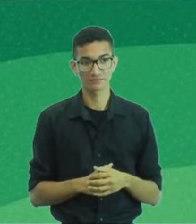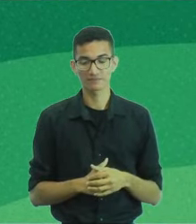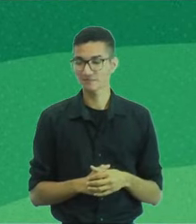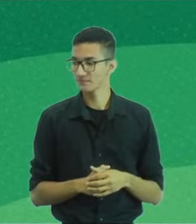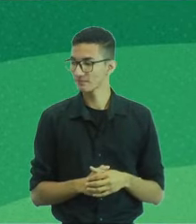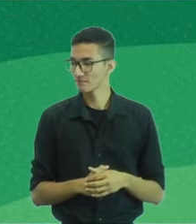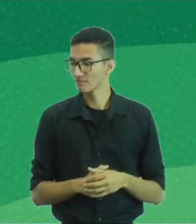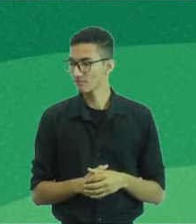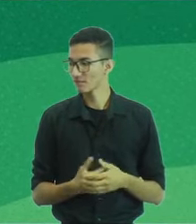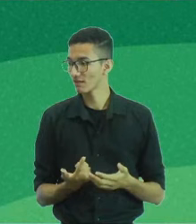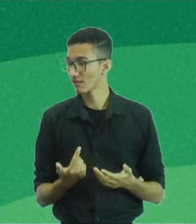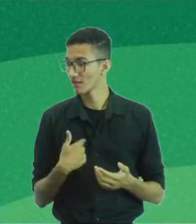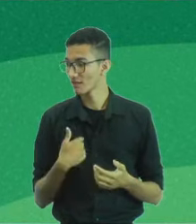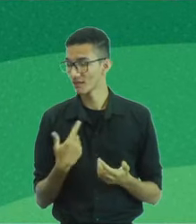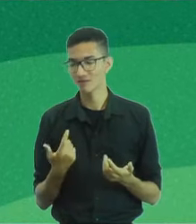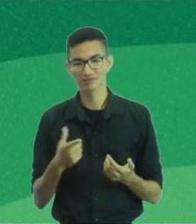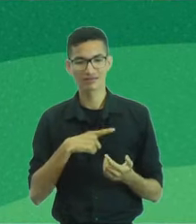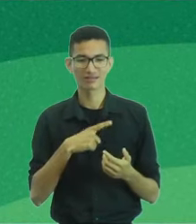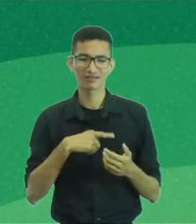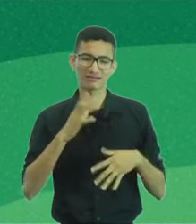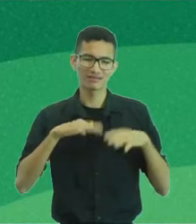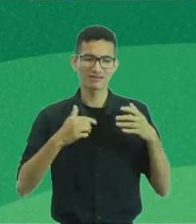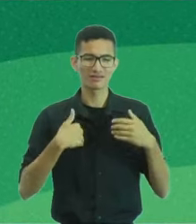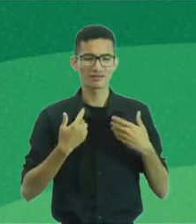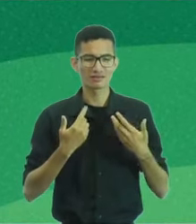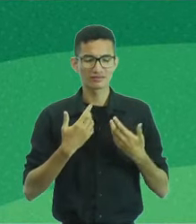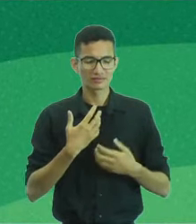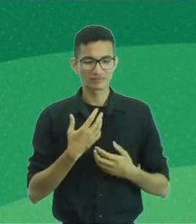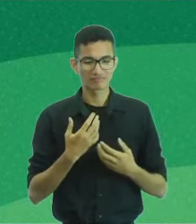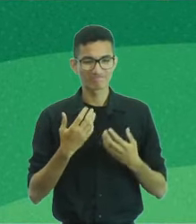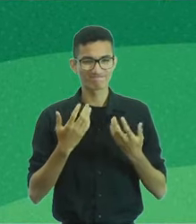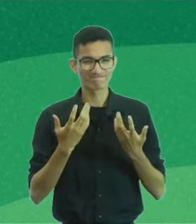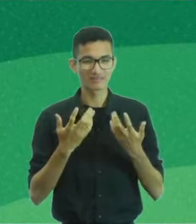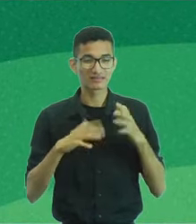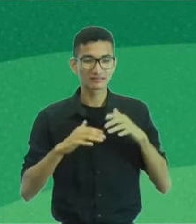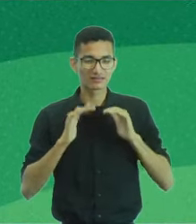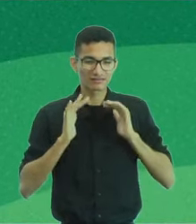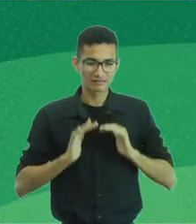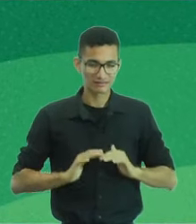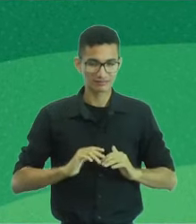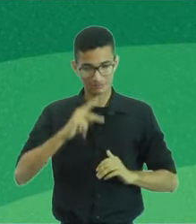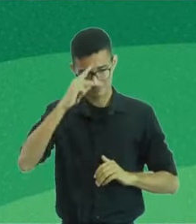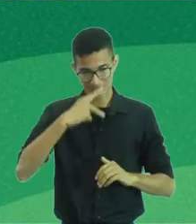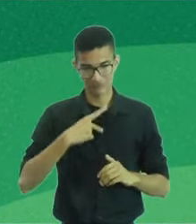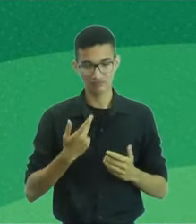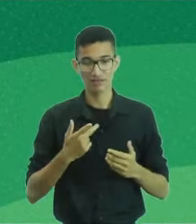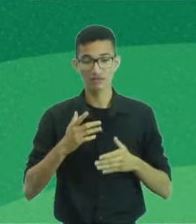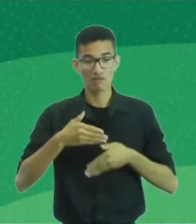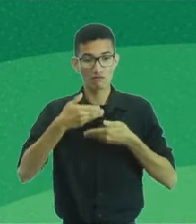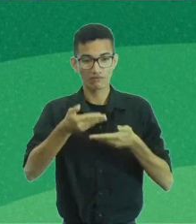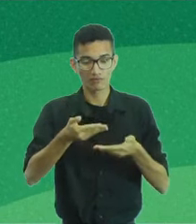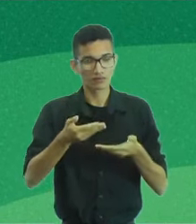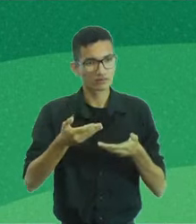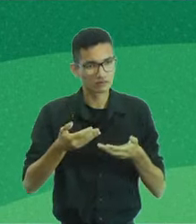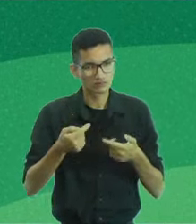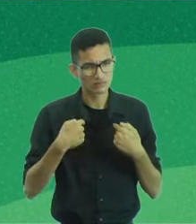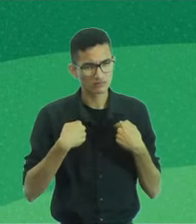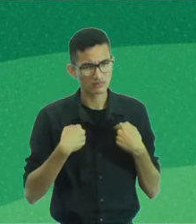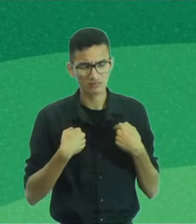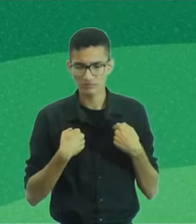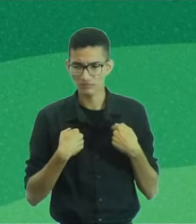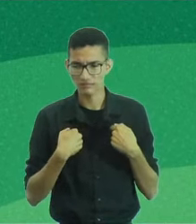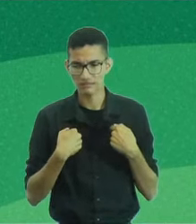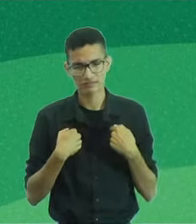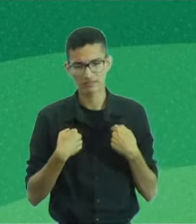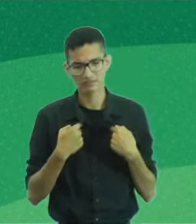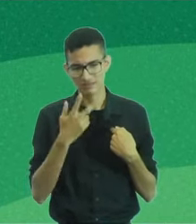eu tenho muitos problemas de autoestima e quando me convidaram para dar Skin note eu pensei tipo assim pô deve tá